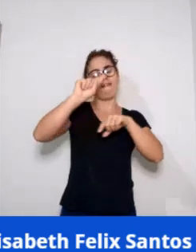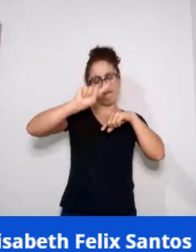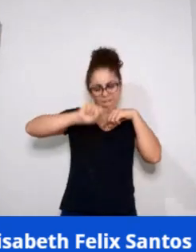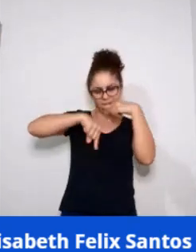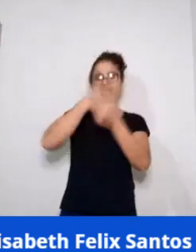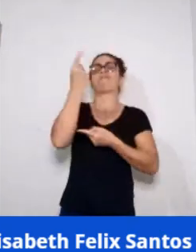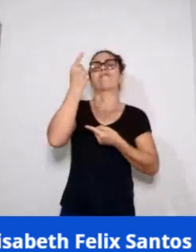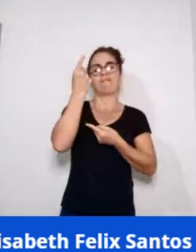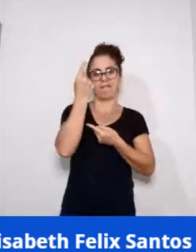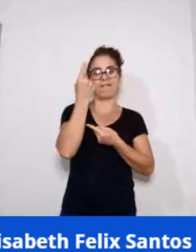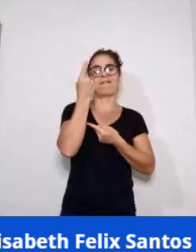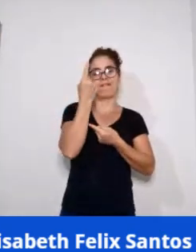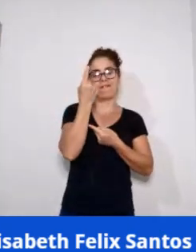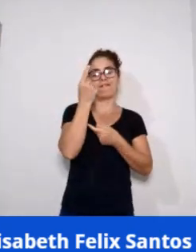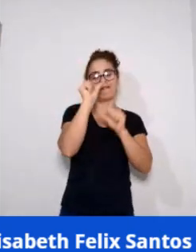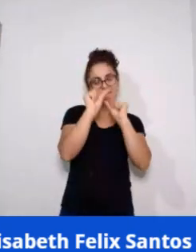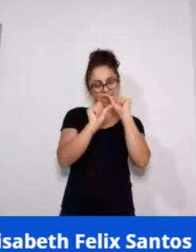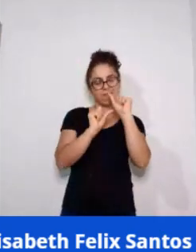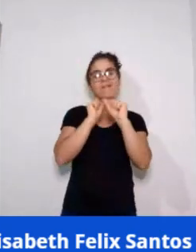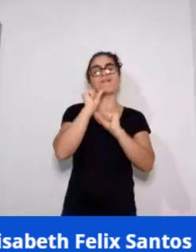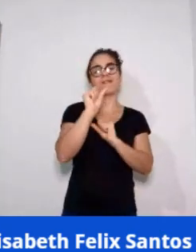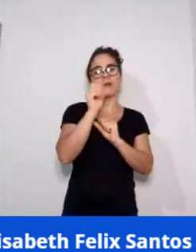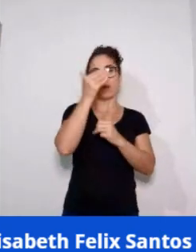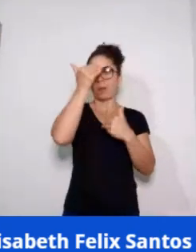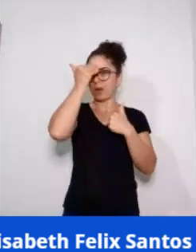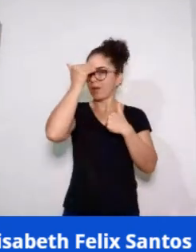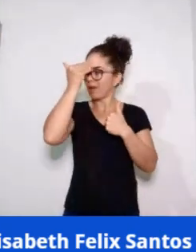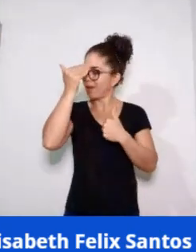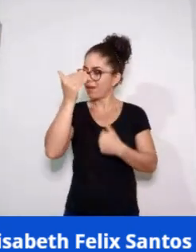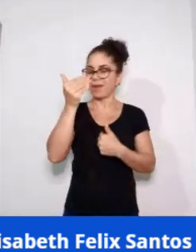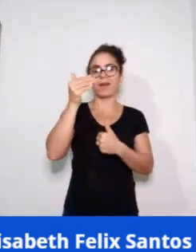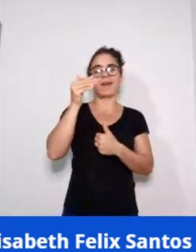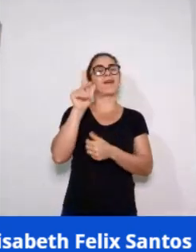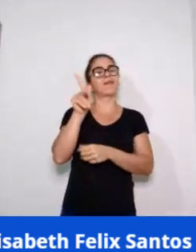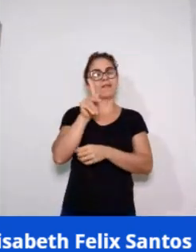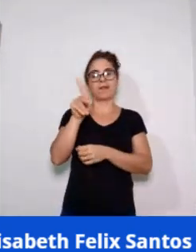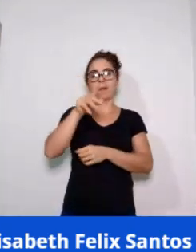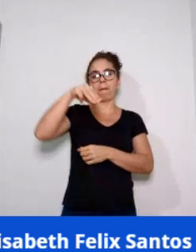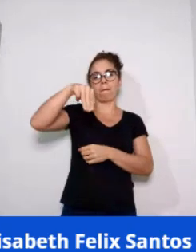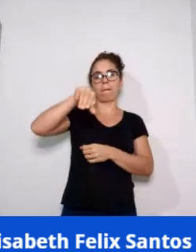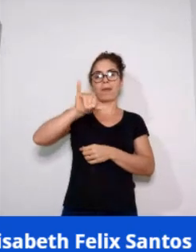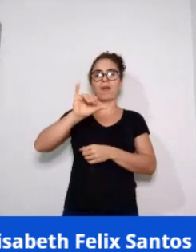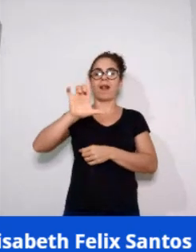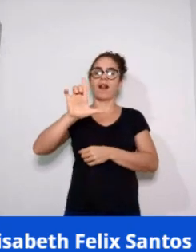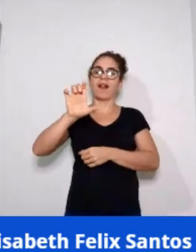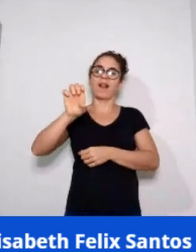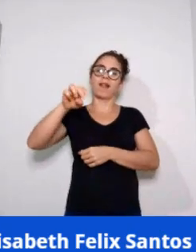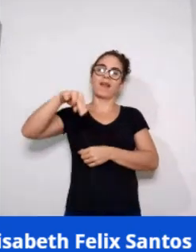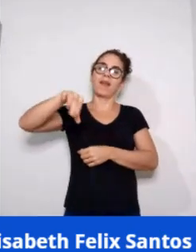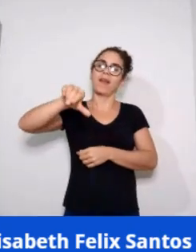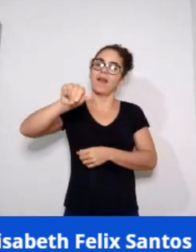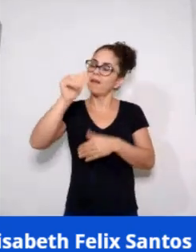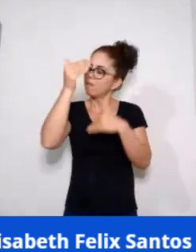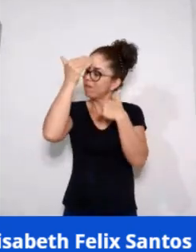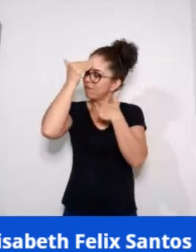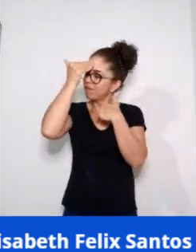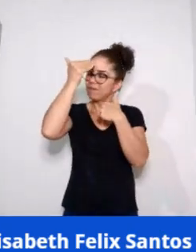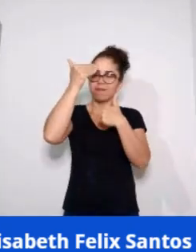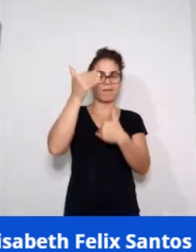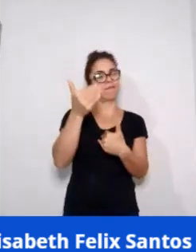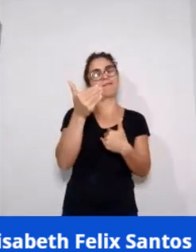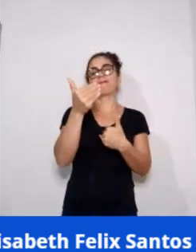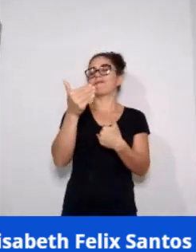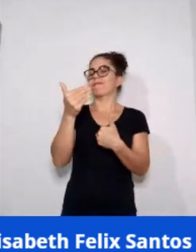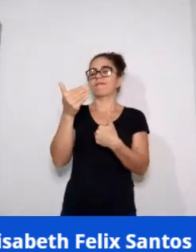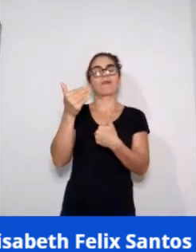obrigada, professora Milena. Muito obrigada. A parceria de vocês foi muito boa. Tenho a agradecer em tê-las